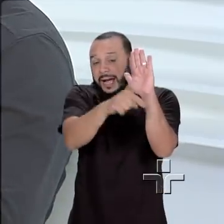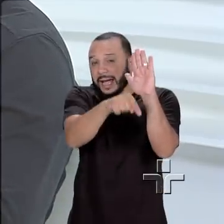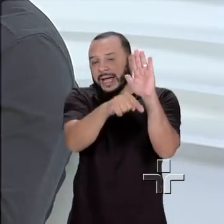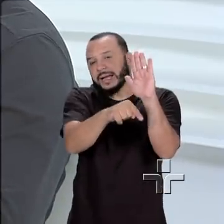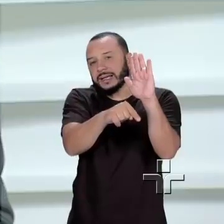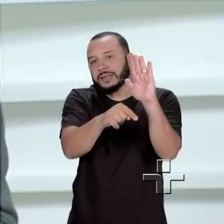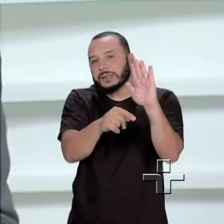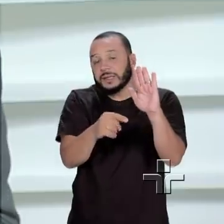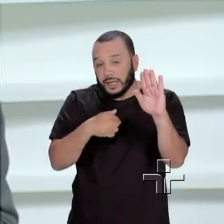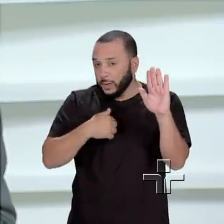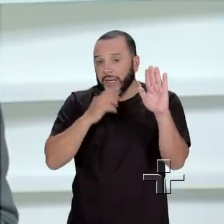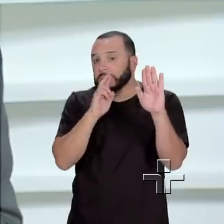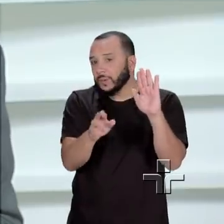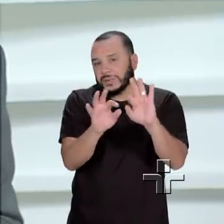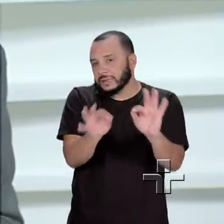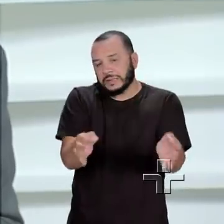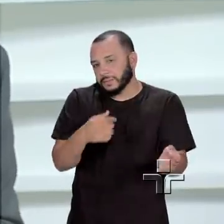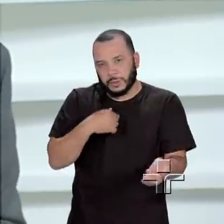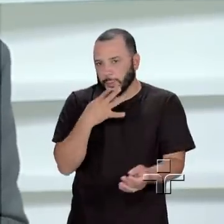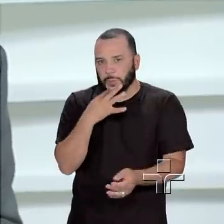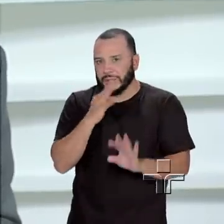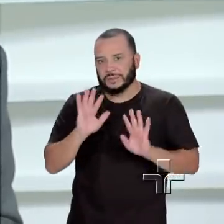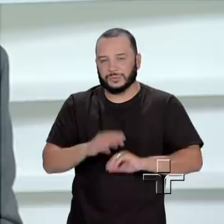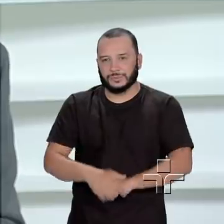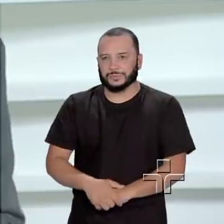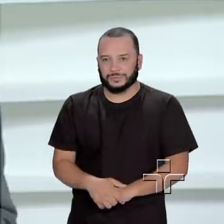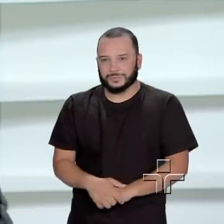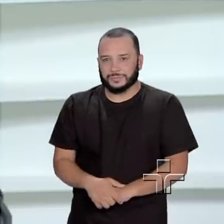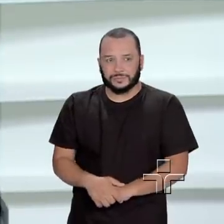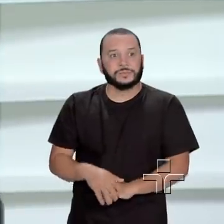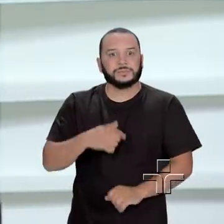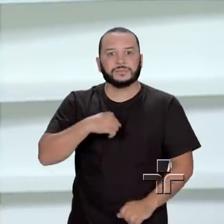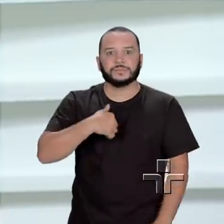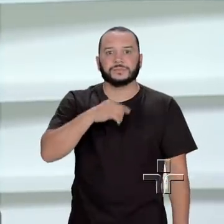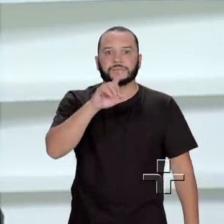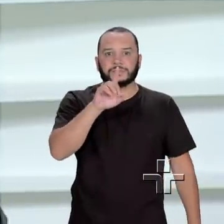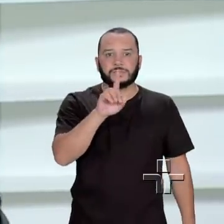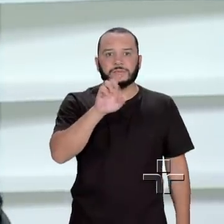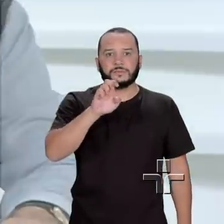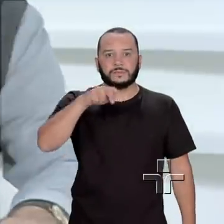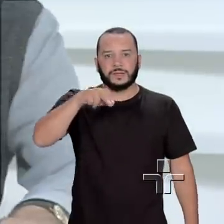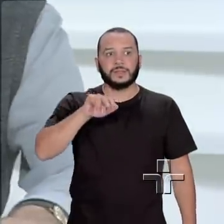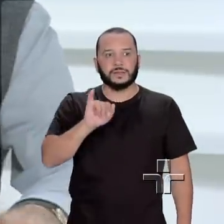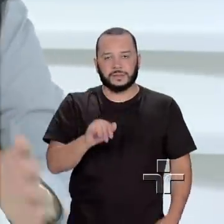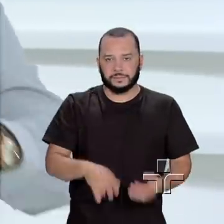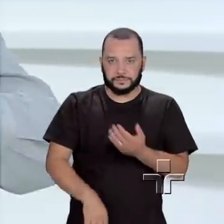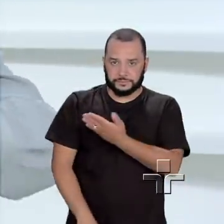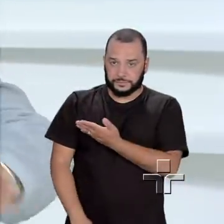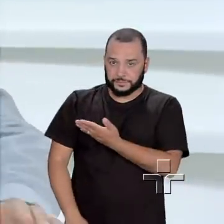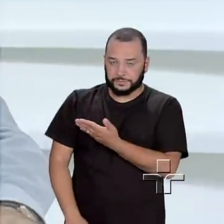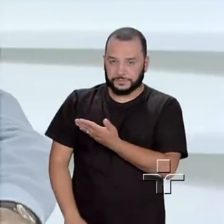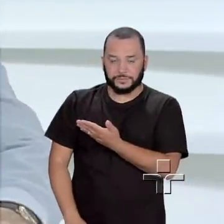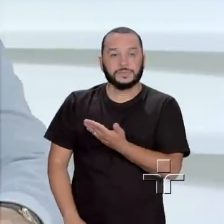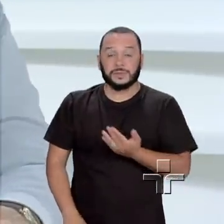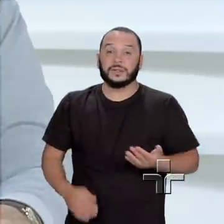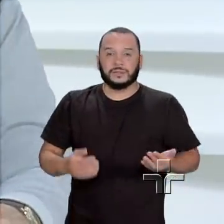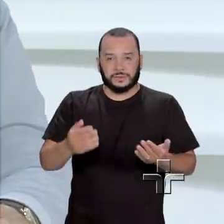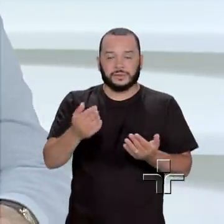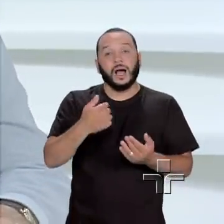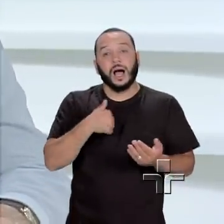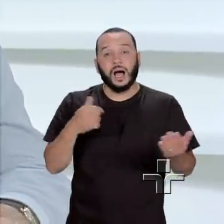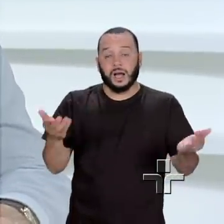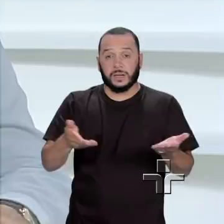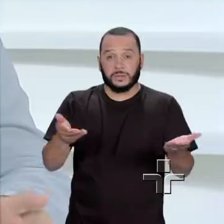isso. Silvio, o Demigues vai fazer pergunta. Muito bem. Seguindo nessa linha, eu acho